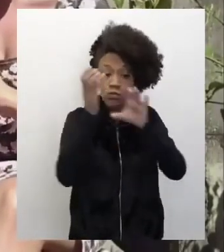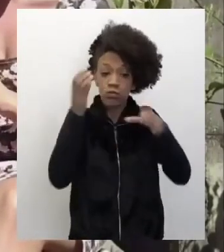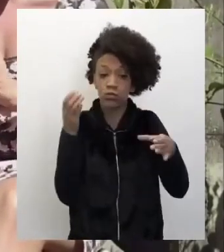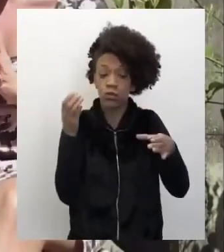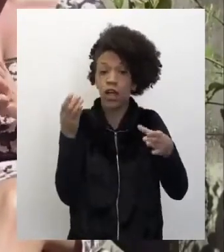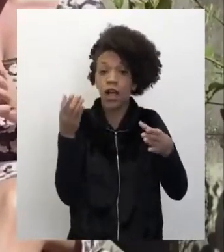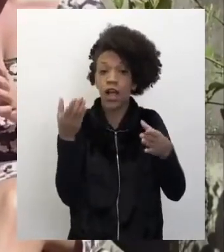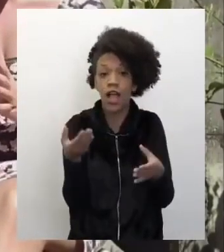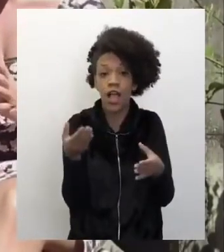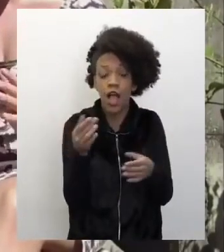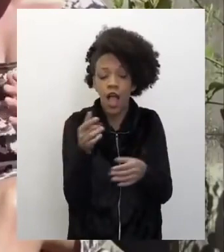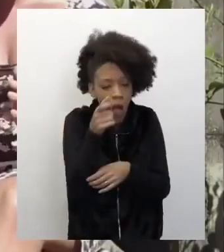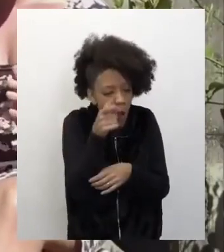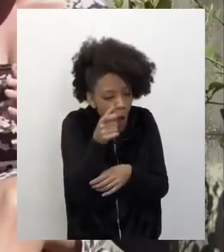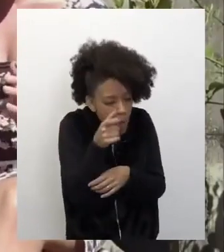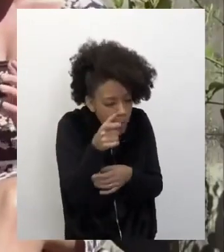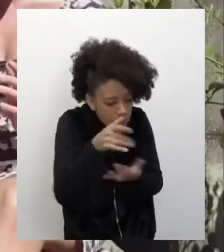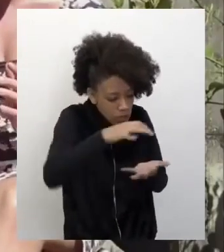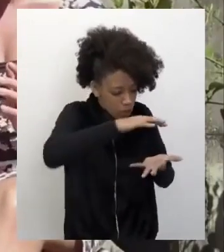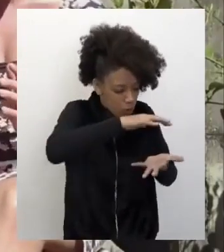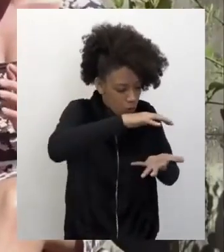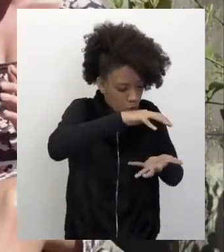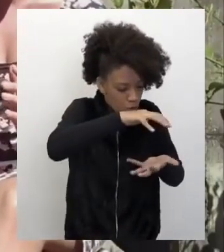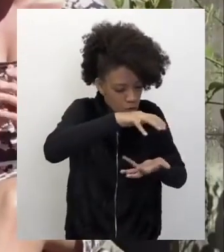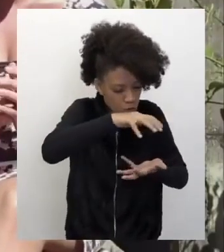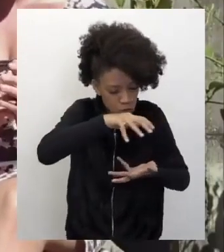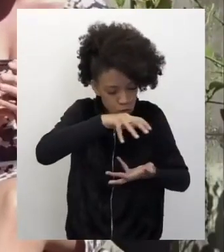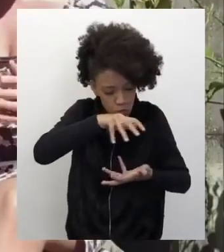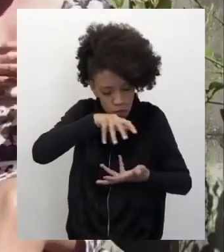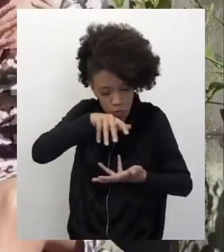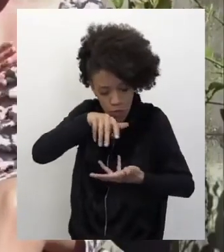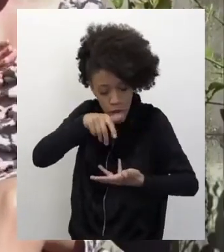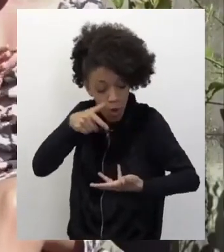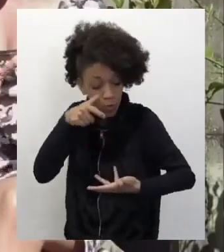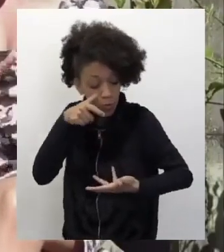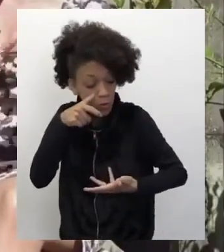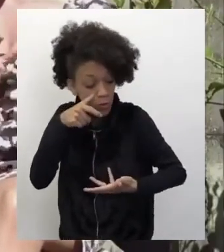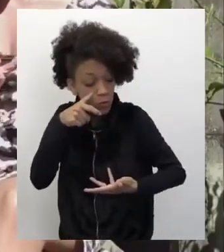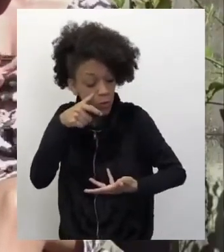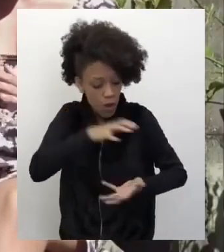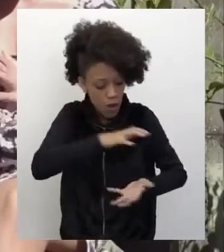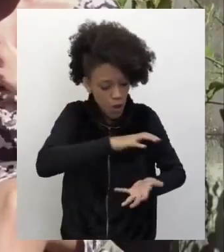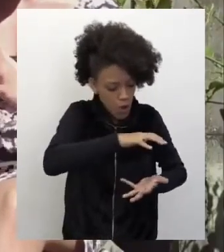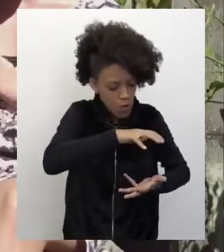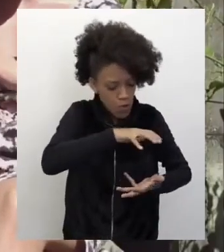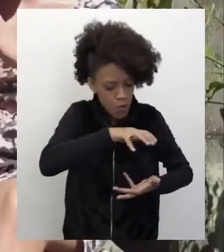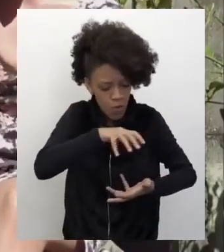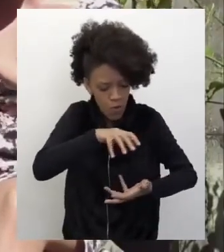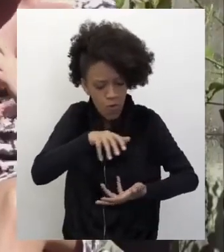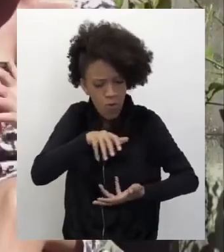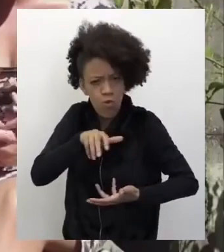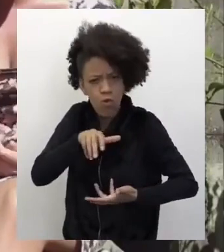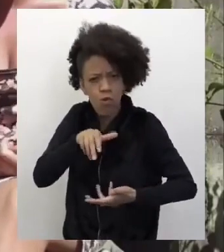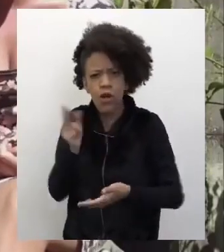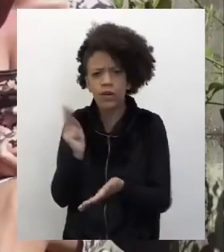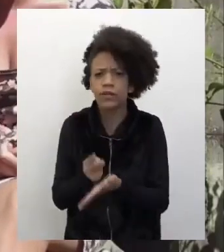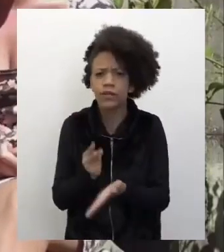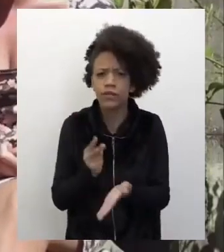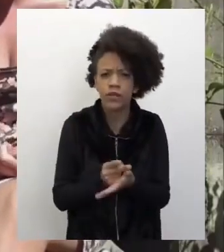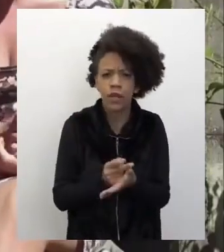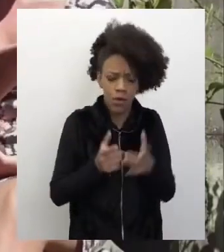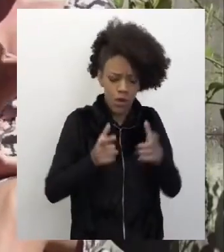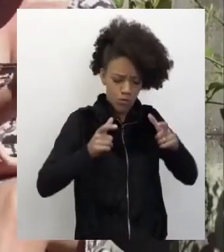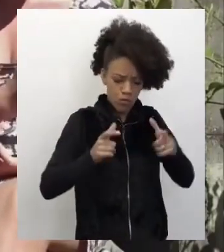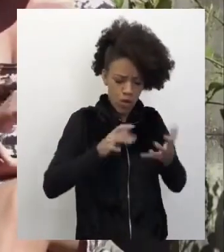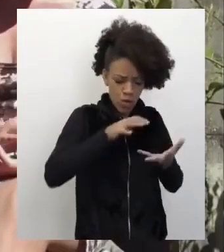órbita acompanhando o movimento de rotação da Terra. Assim, ele sempre está voltado para a mesma posição do